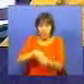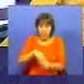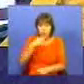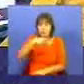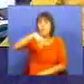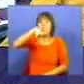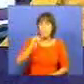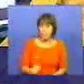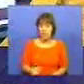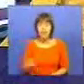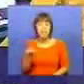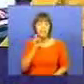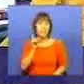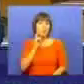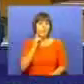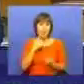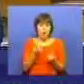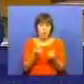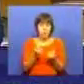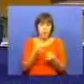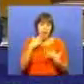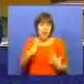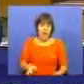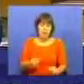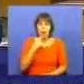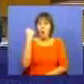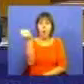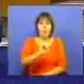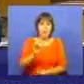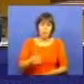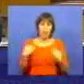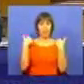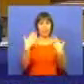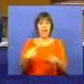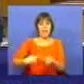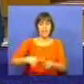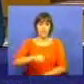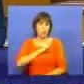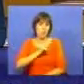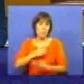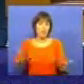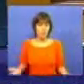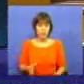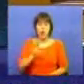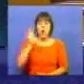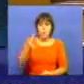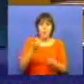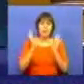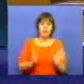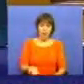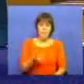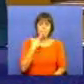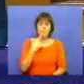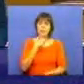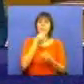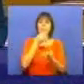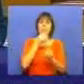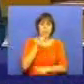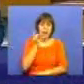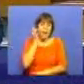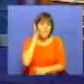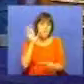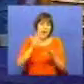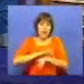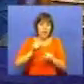do PS para defender que um monopólio natural não pode ser entregue a interesses privados. O país já percebeu muito bem a marosca